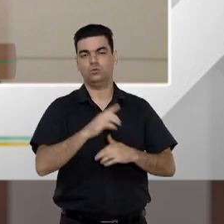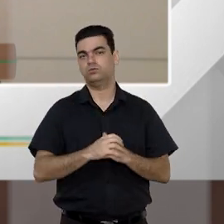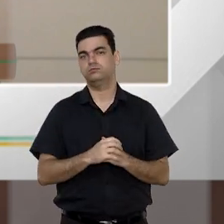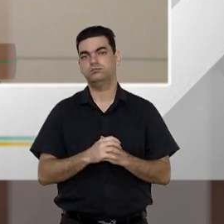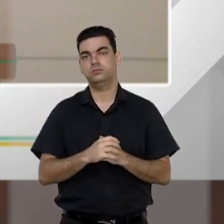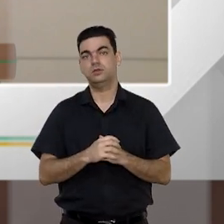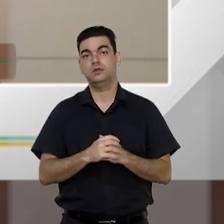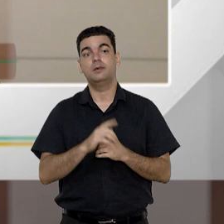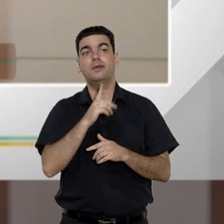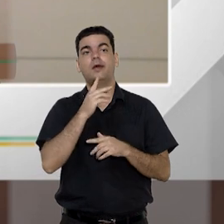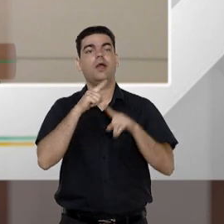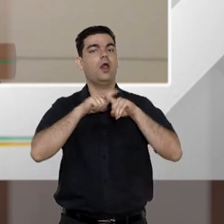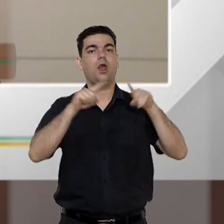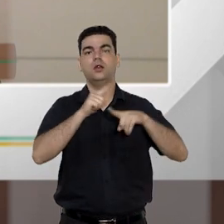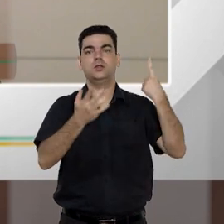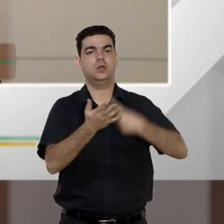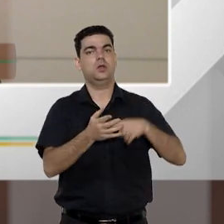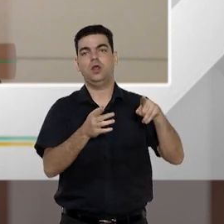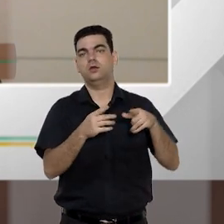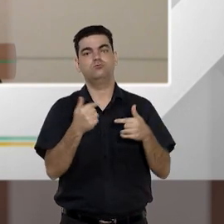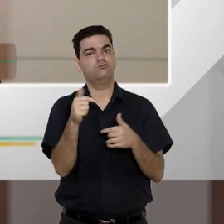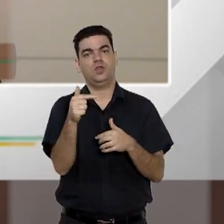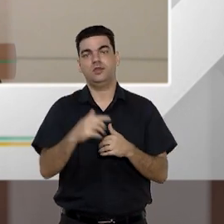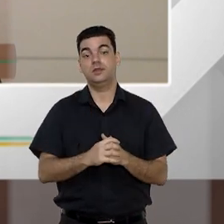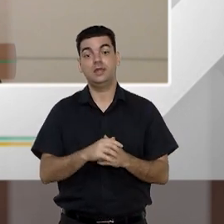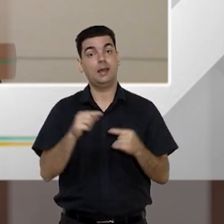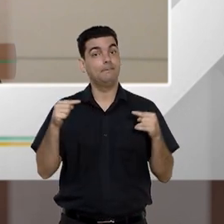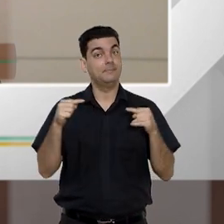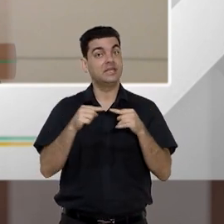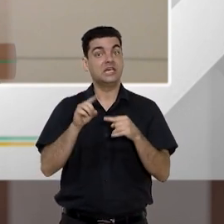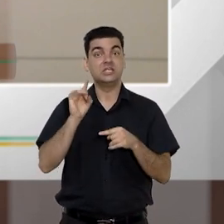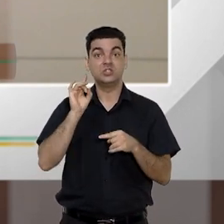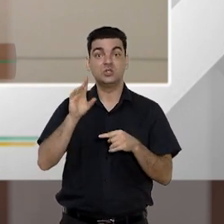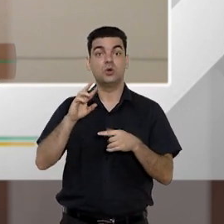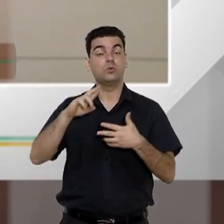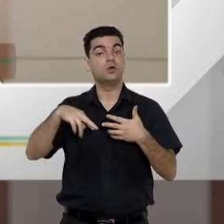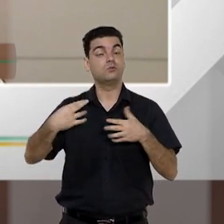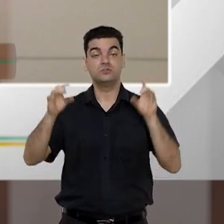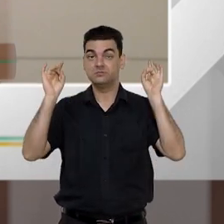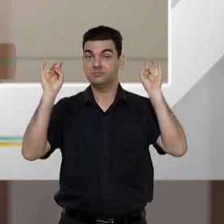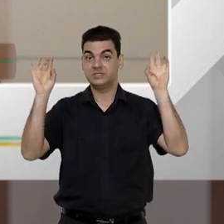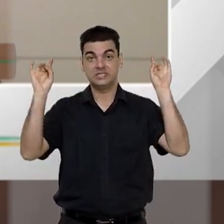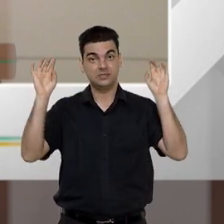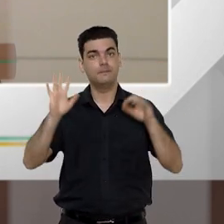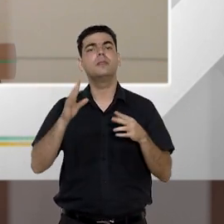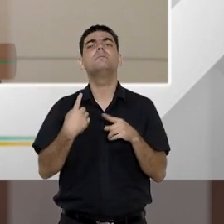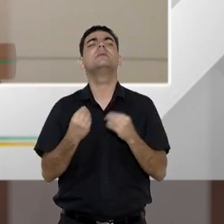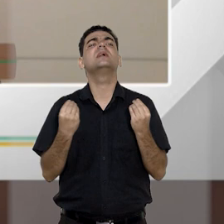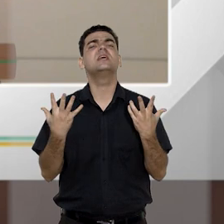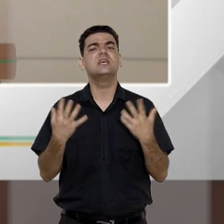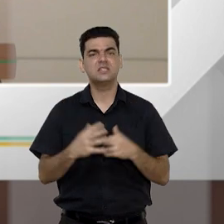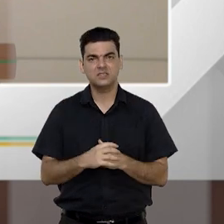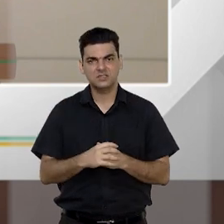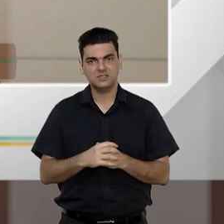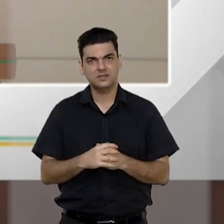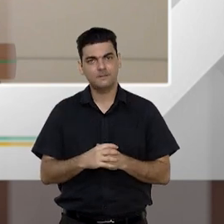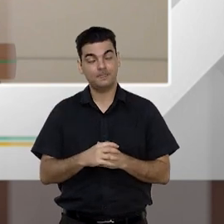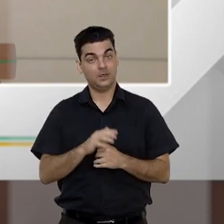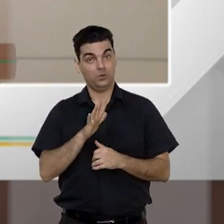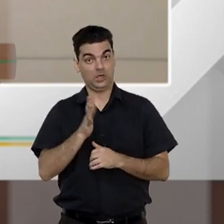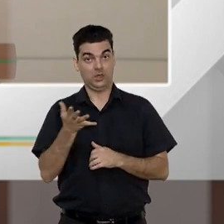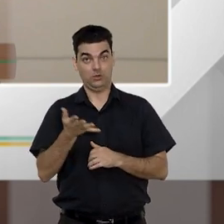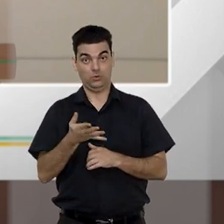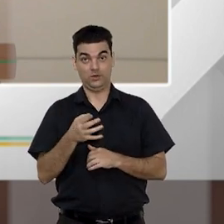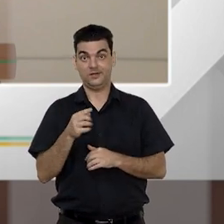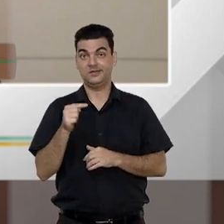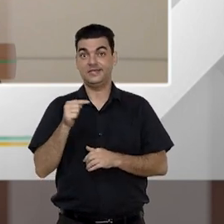interposição de recurso especial para impugnar acórdão da turma recursal. Só seria cabível o recurso extraordinário. E qual o motivo